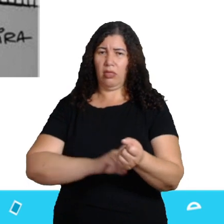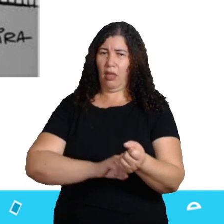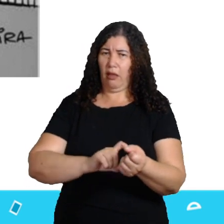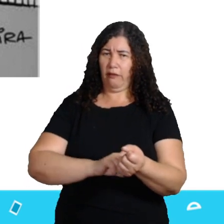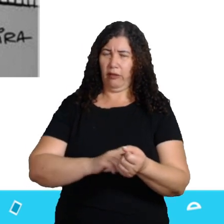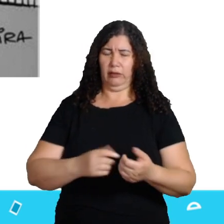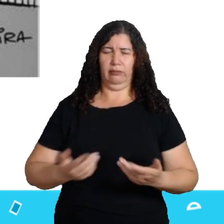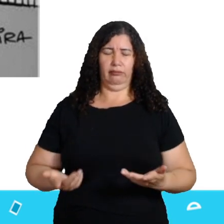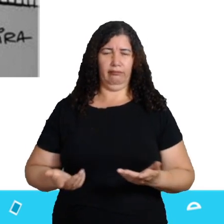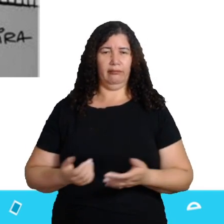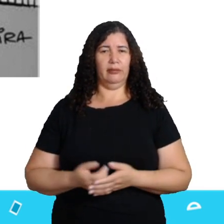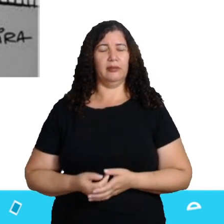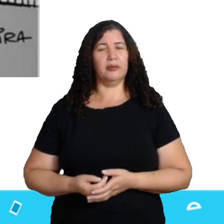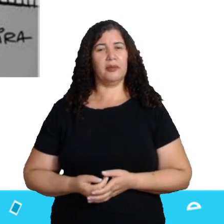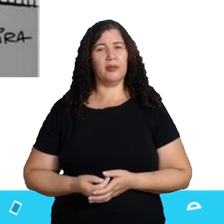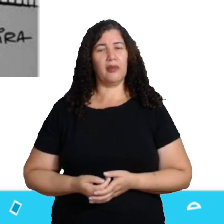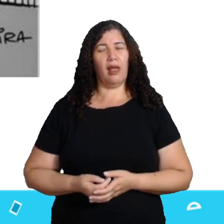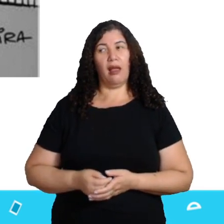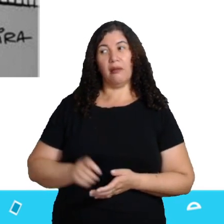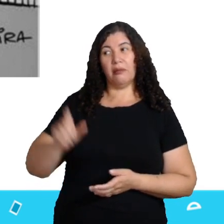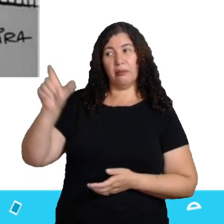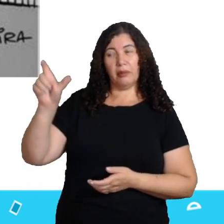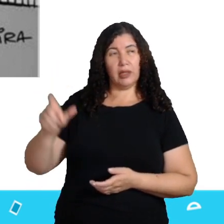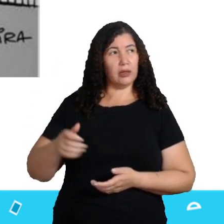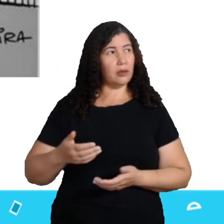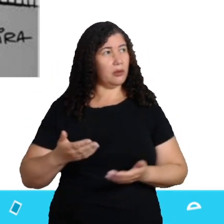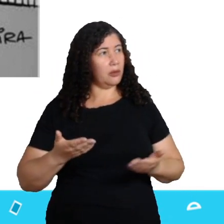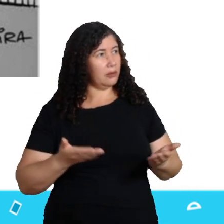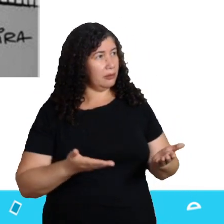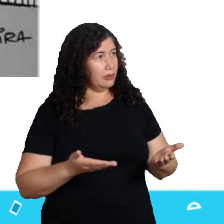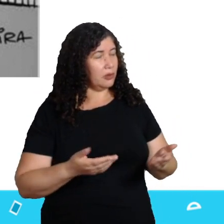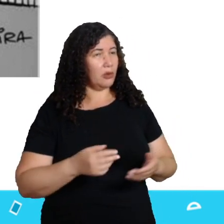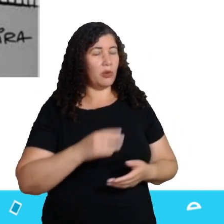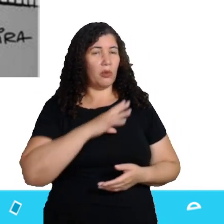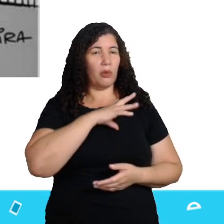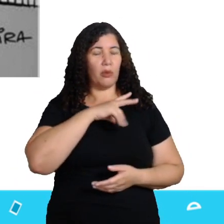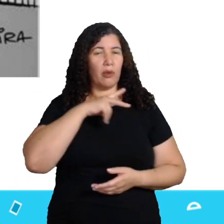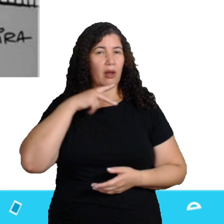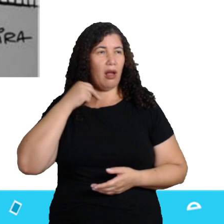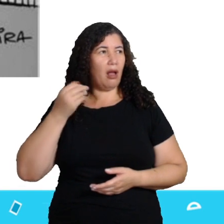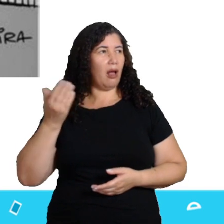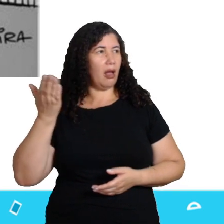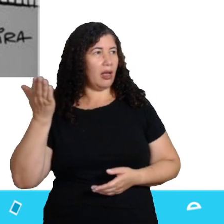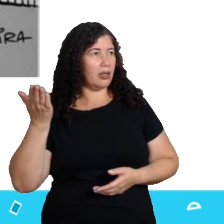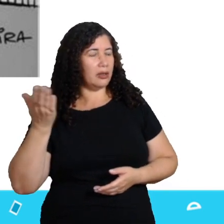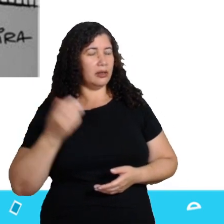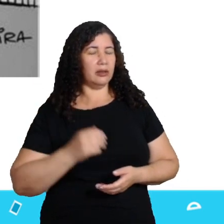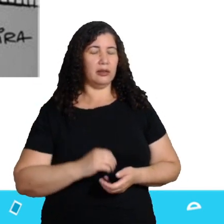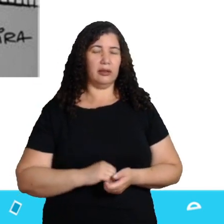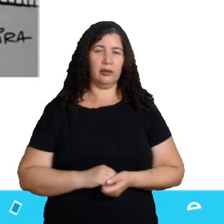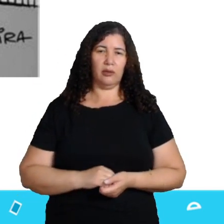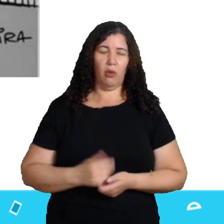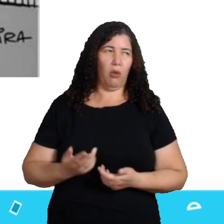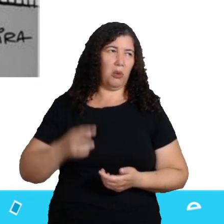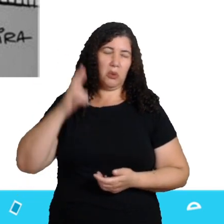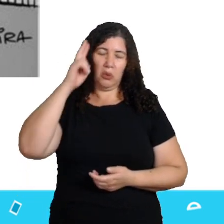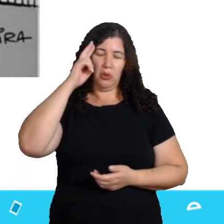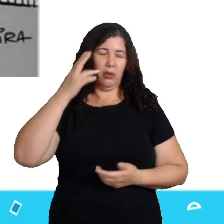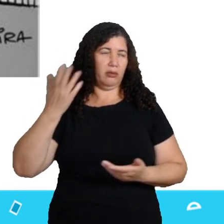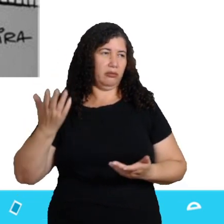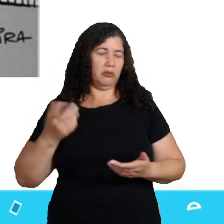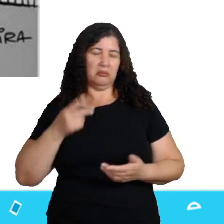aí, aparentemente, a pessoa que a serve, talvez o garçom, o dono